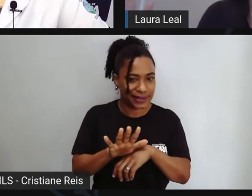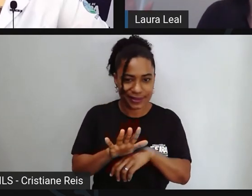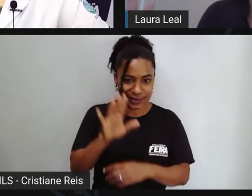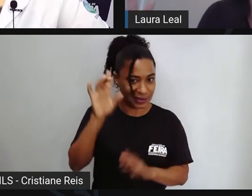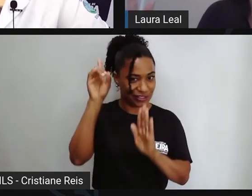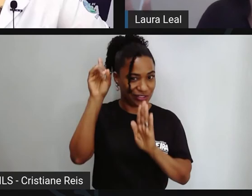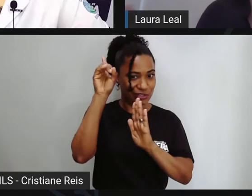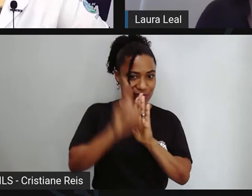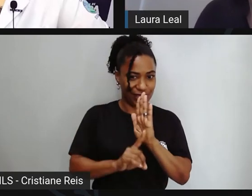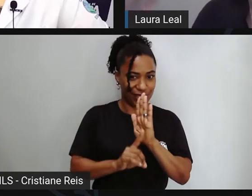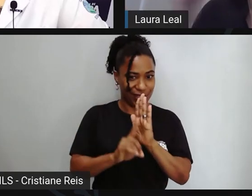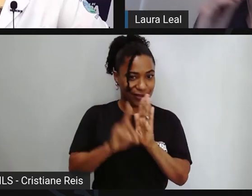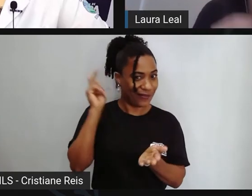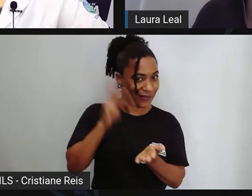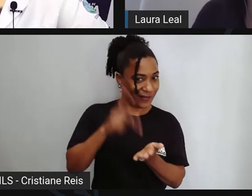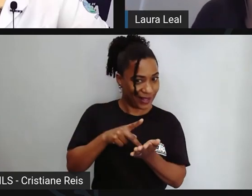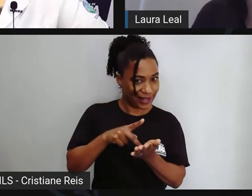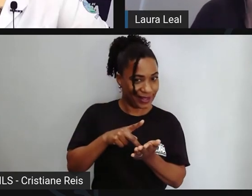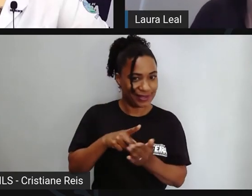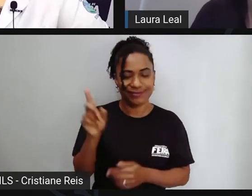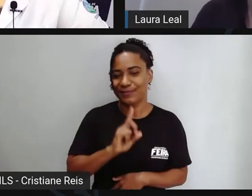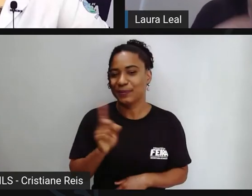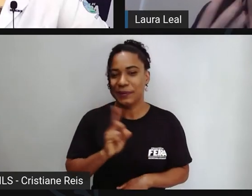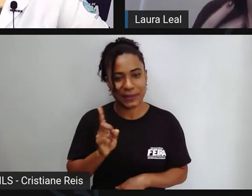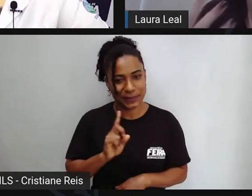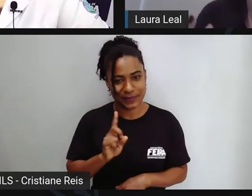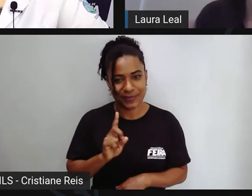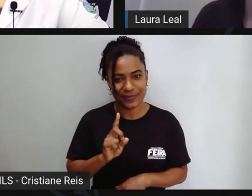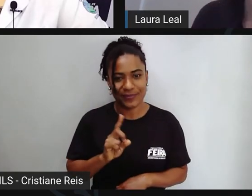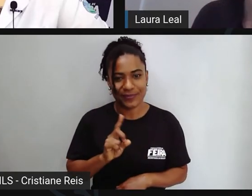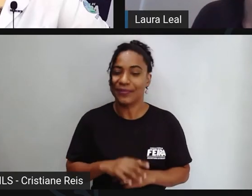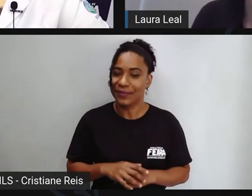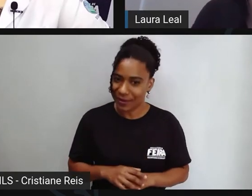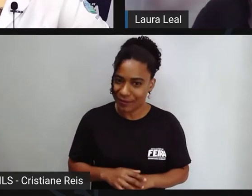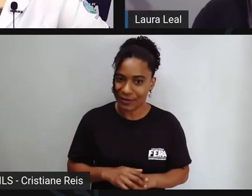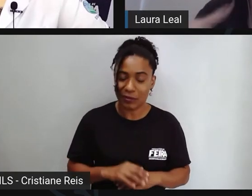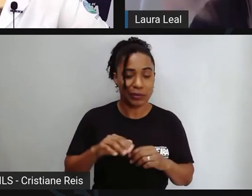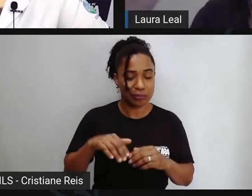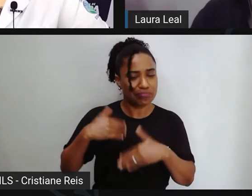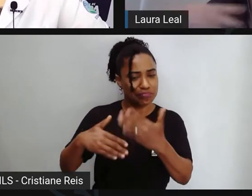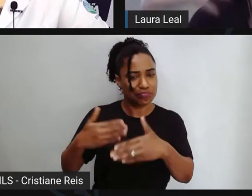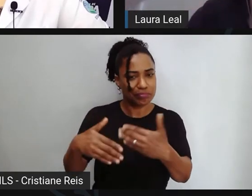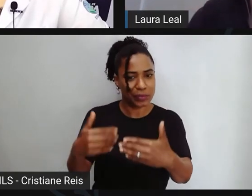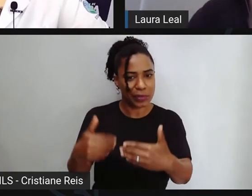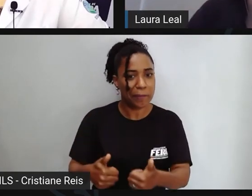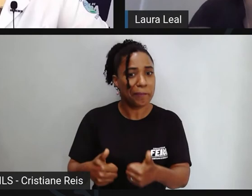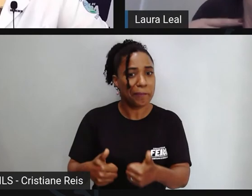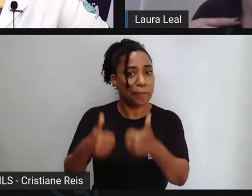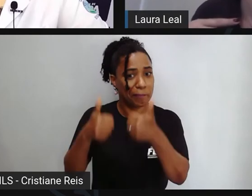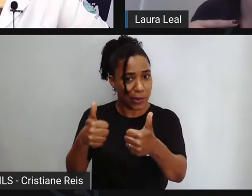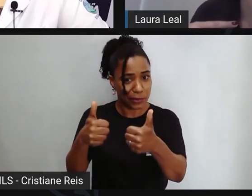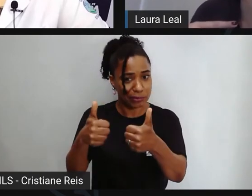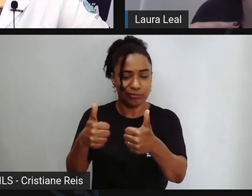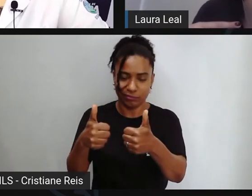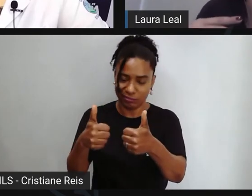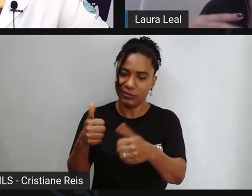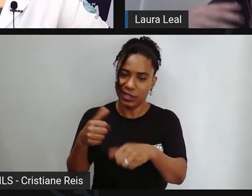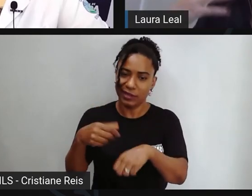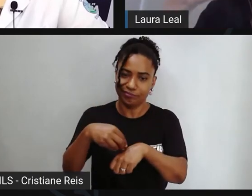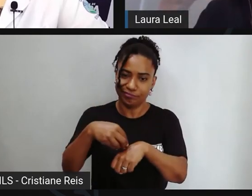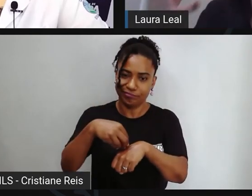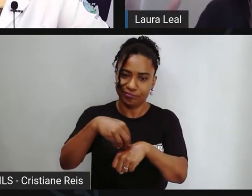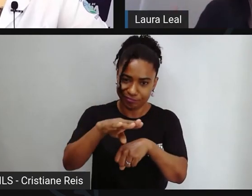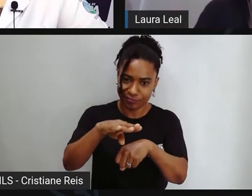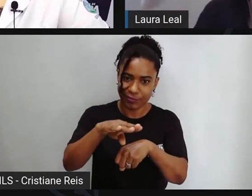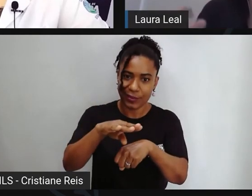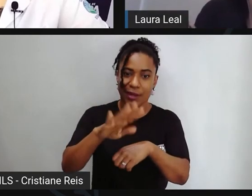vacas estão gordas, mas quando as vacas estão magras e a gente vai começar a competir por coisas, por trabalho, por posição de